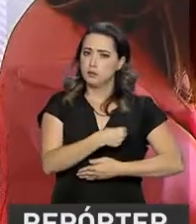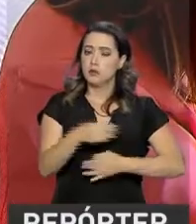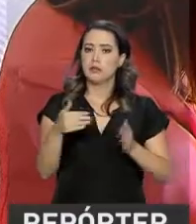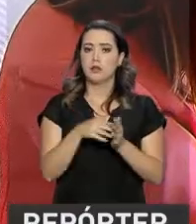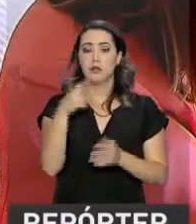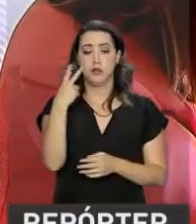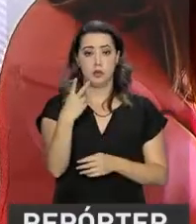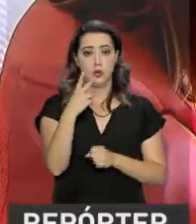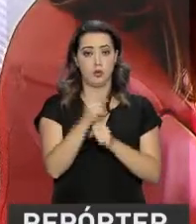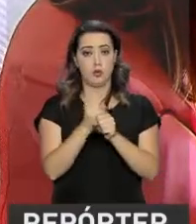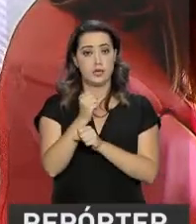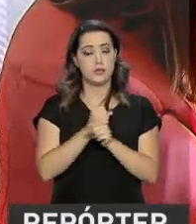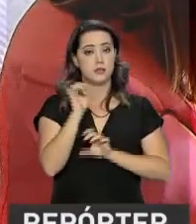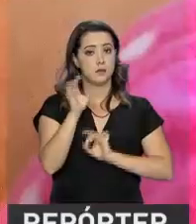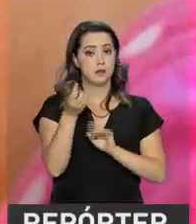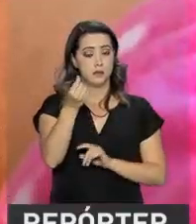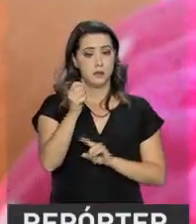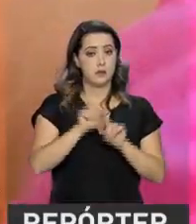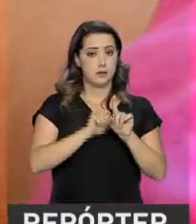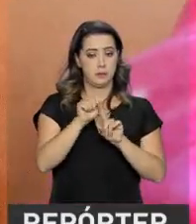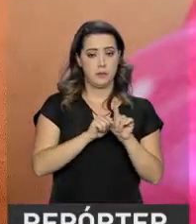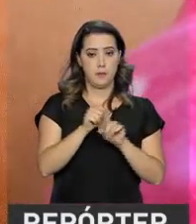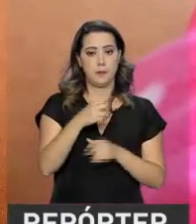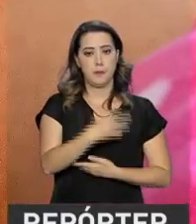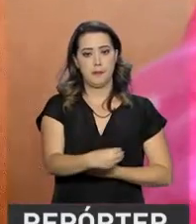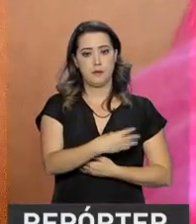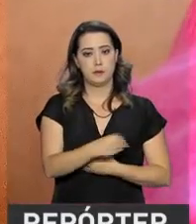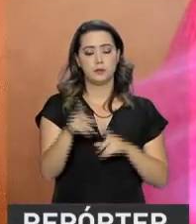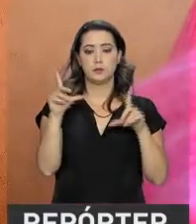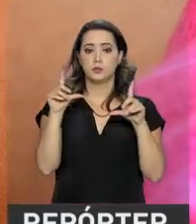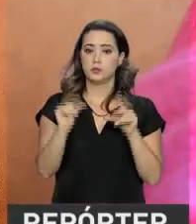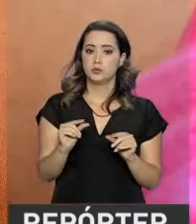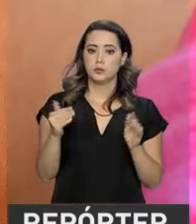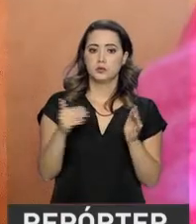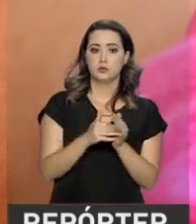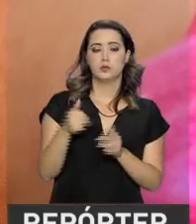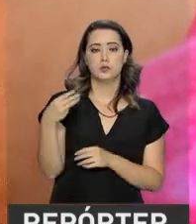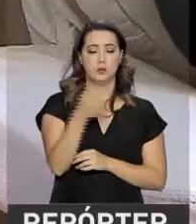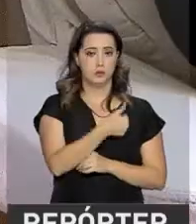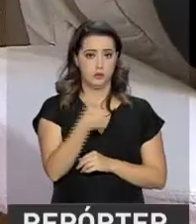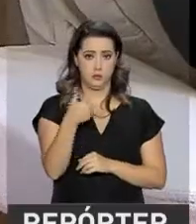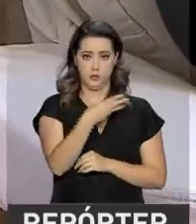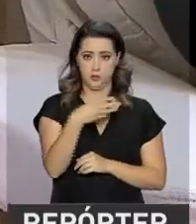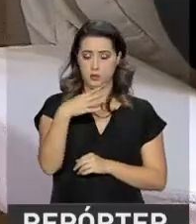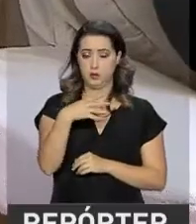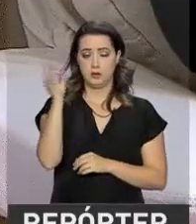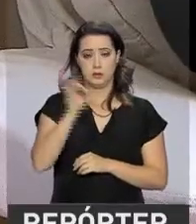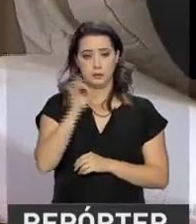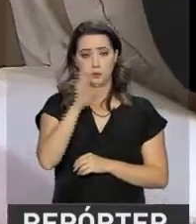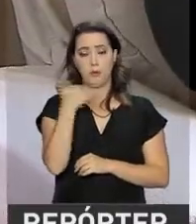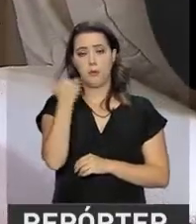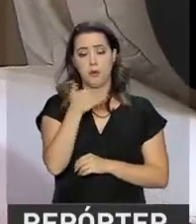sendo exclusivo até o 6º mês. O aleitamento materno reduz em até 13% a morte de